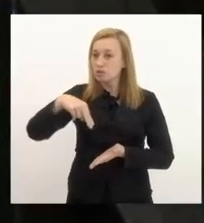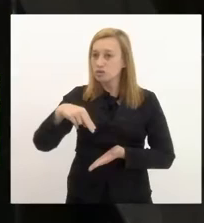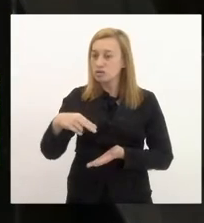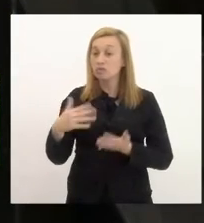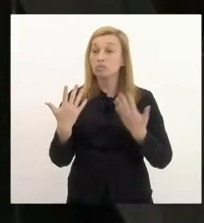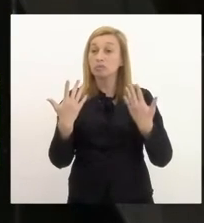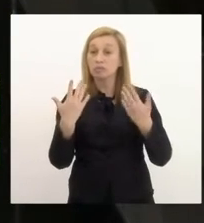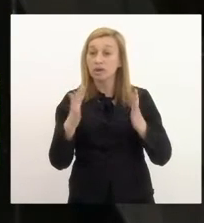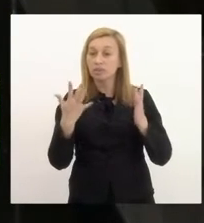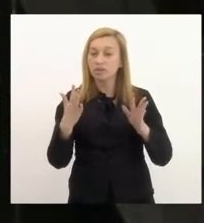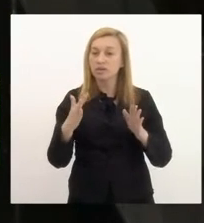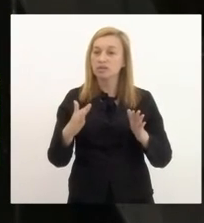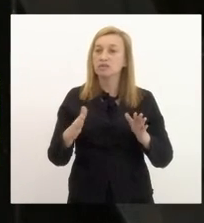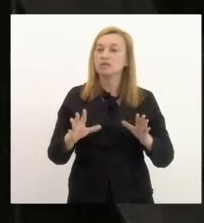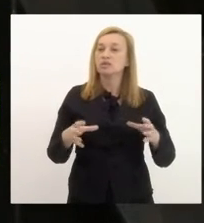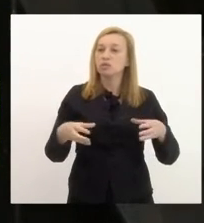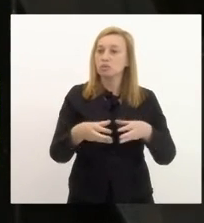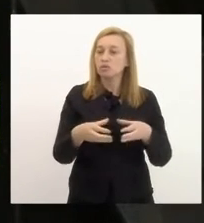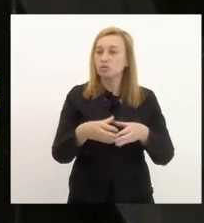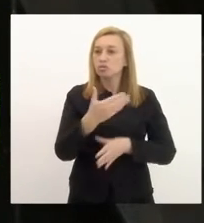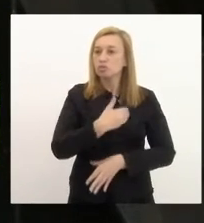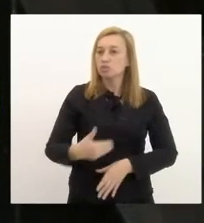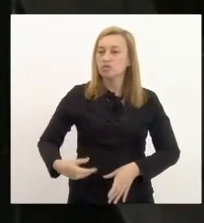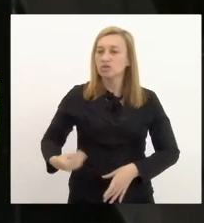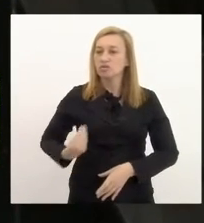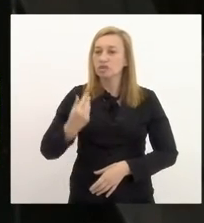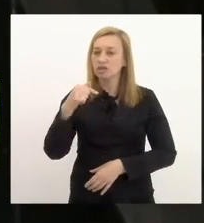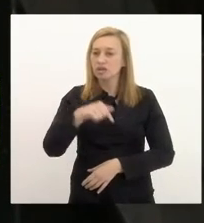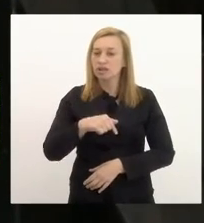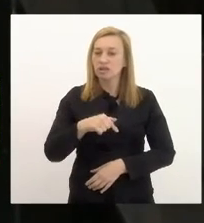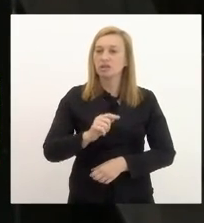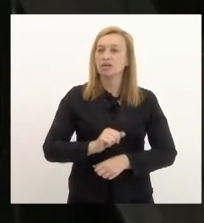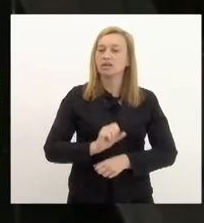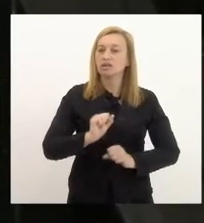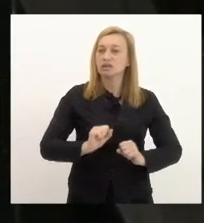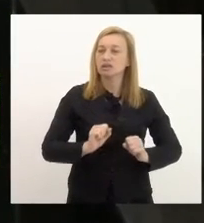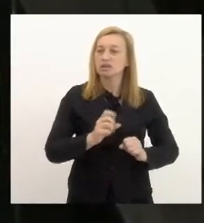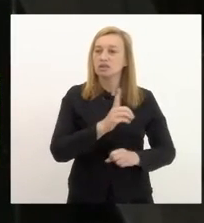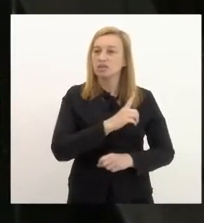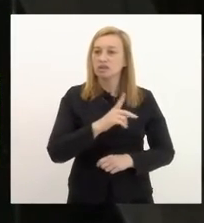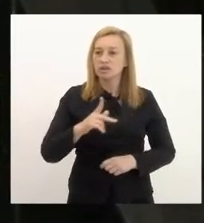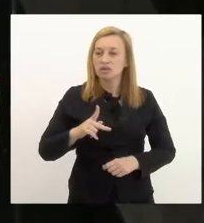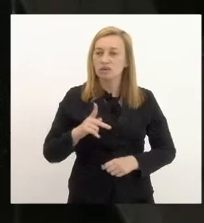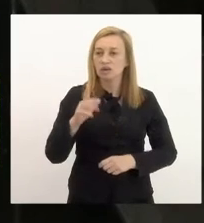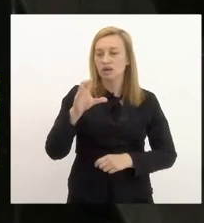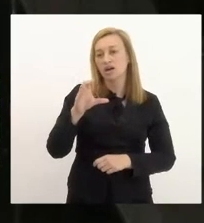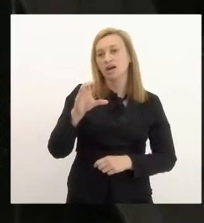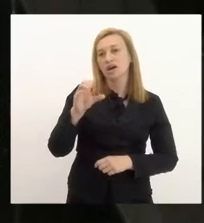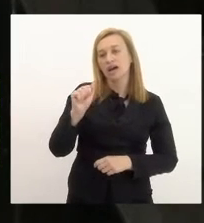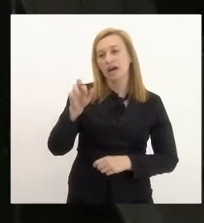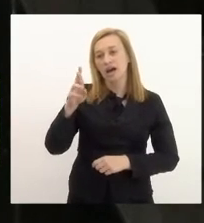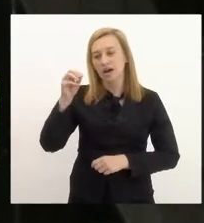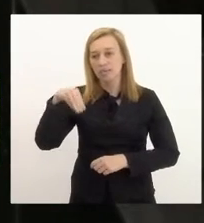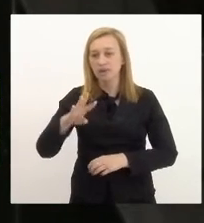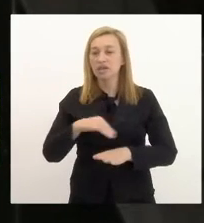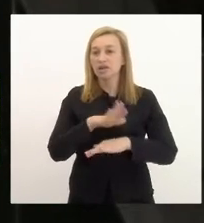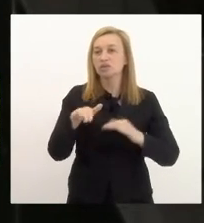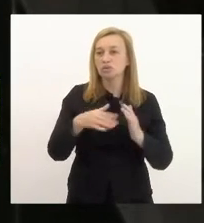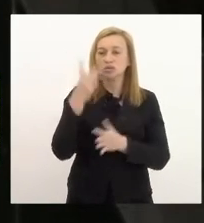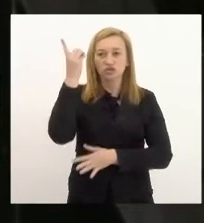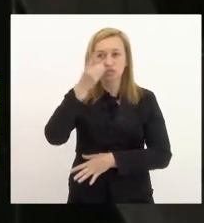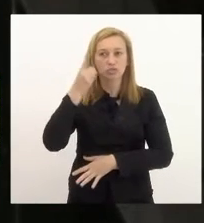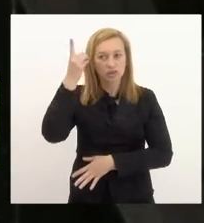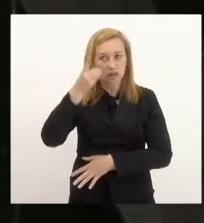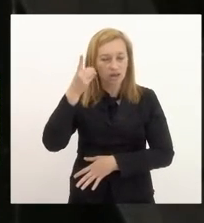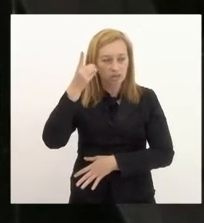nome de quem saiu da equipe do governo aqui presente defensora Maria Carmem colega Deputado os colegas deputados representações do Serviço